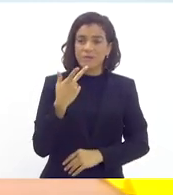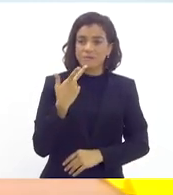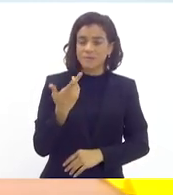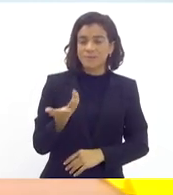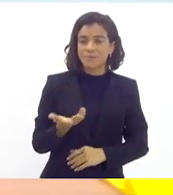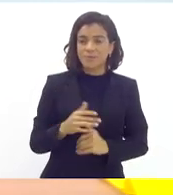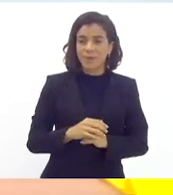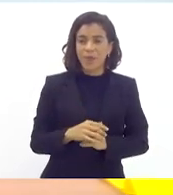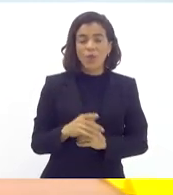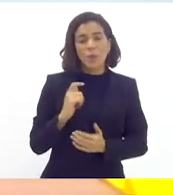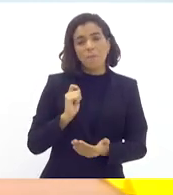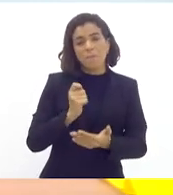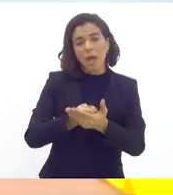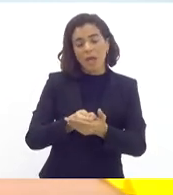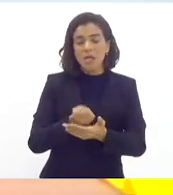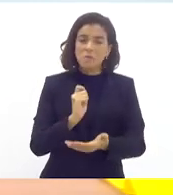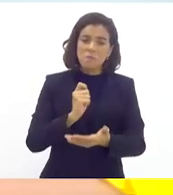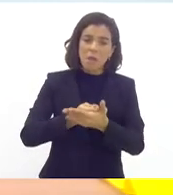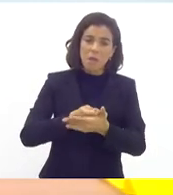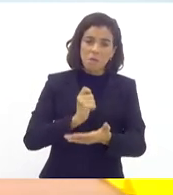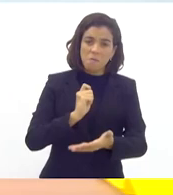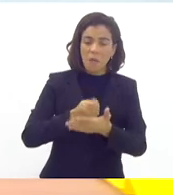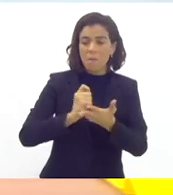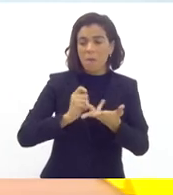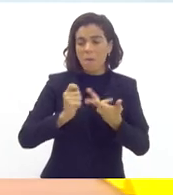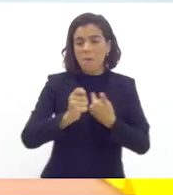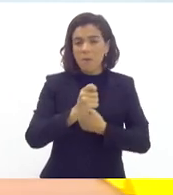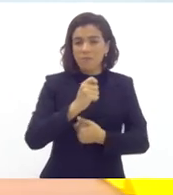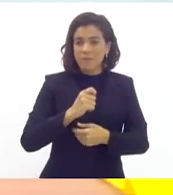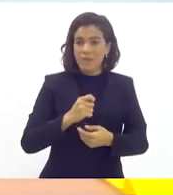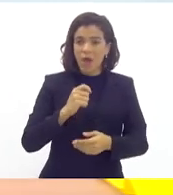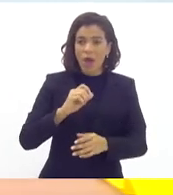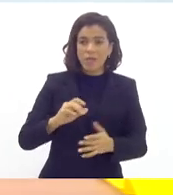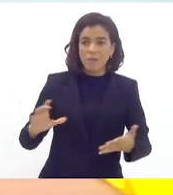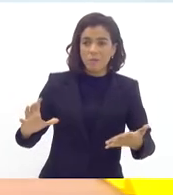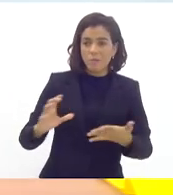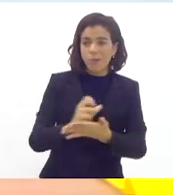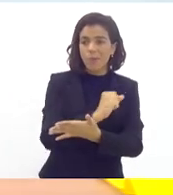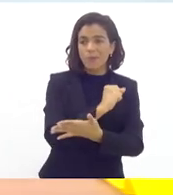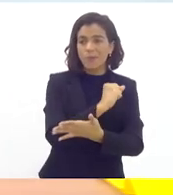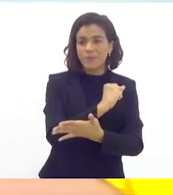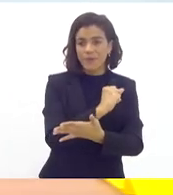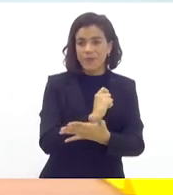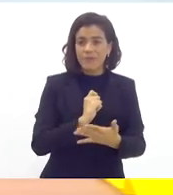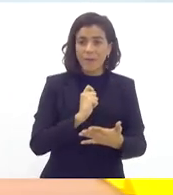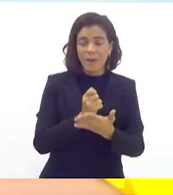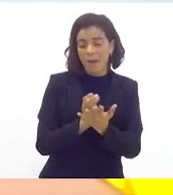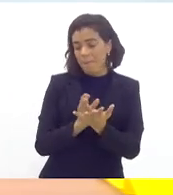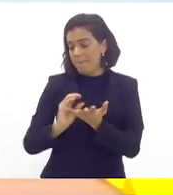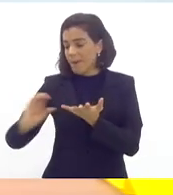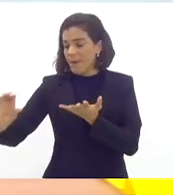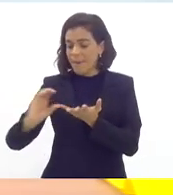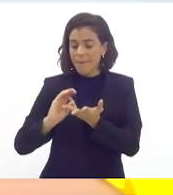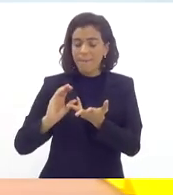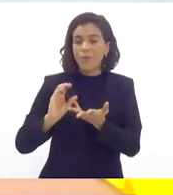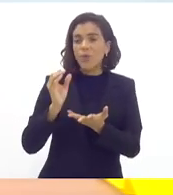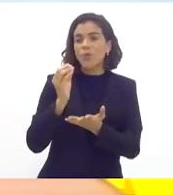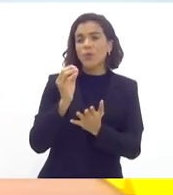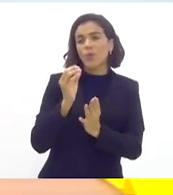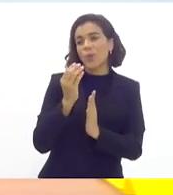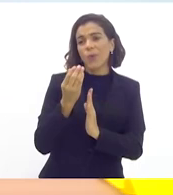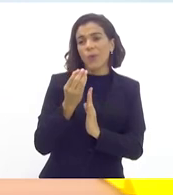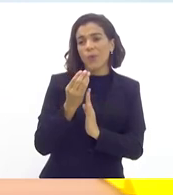eu estou fazendo um pagamento de uma operação, na hora da liquidação financeira vai uma parte para o vendedor líquida de imposto, a parte do imposto vai